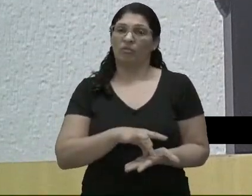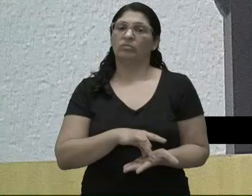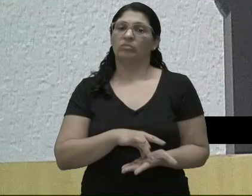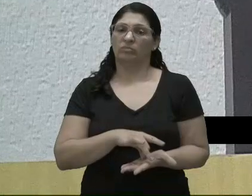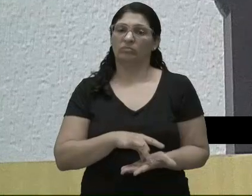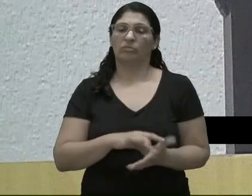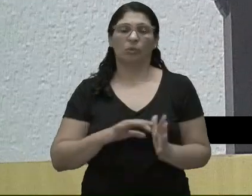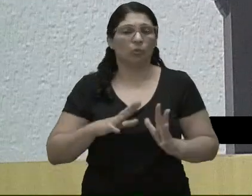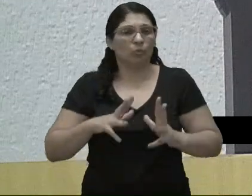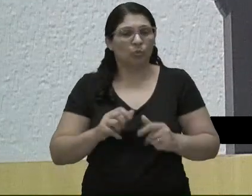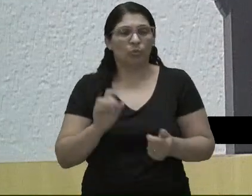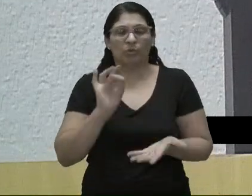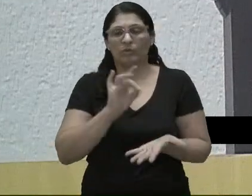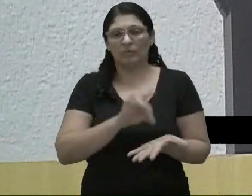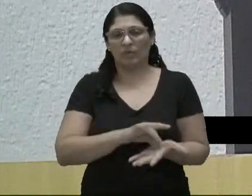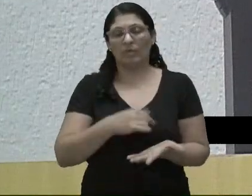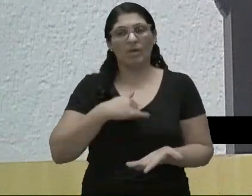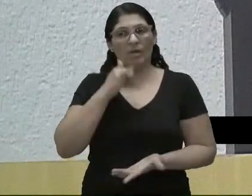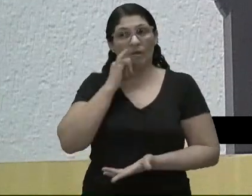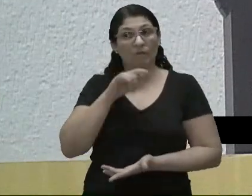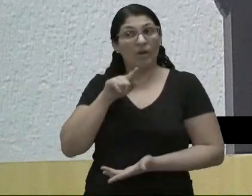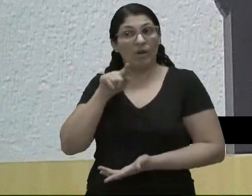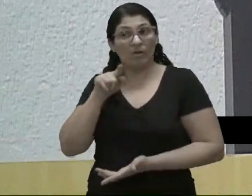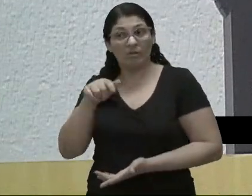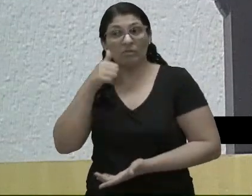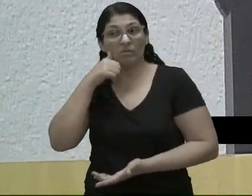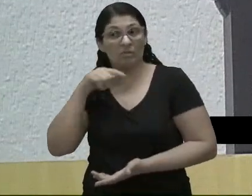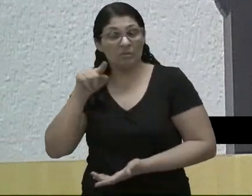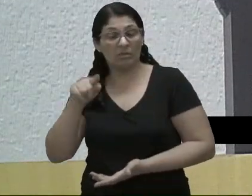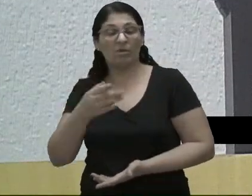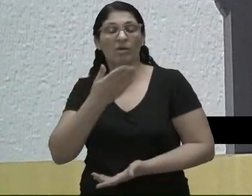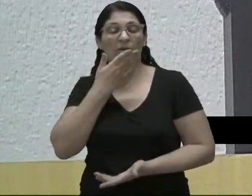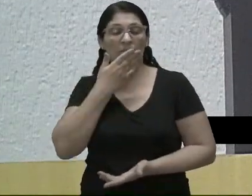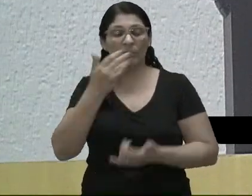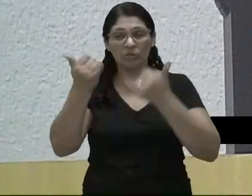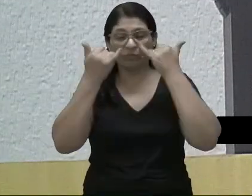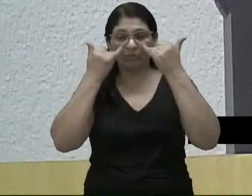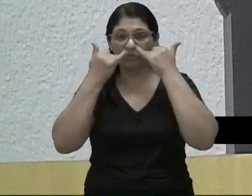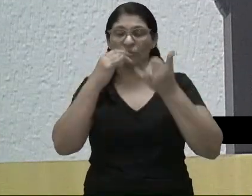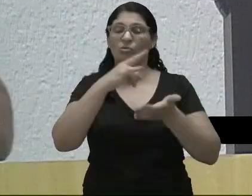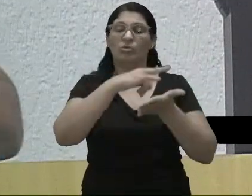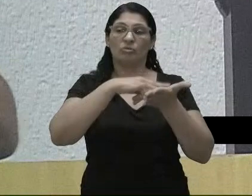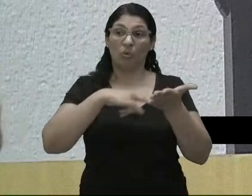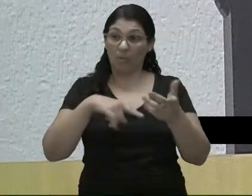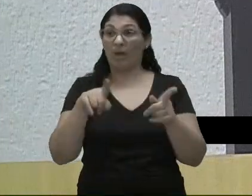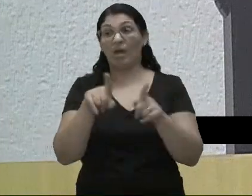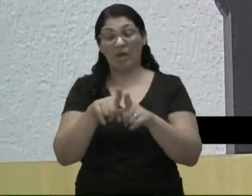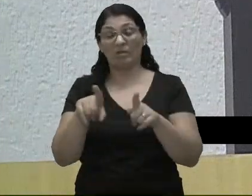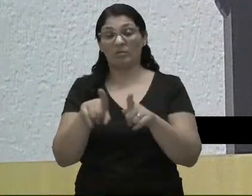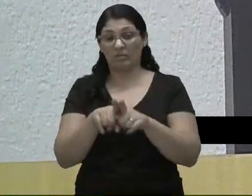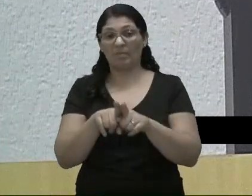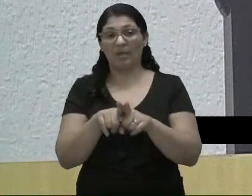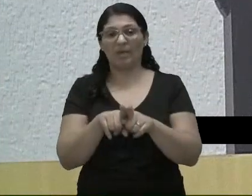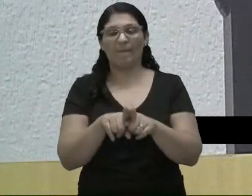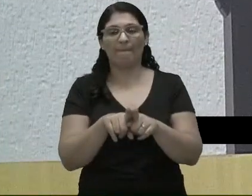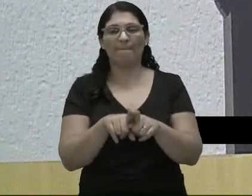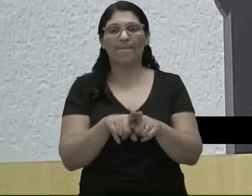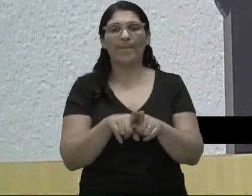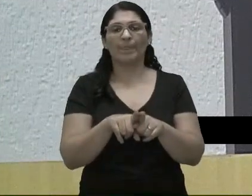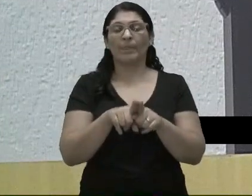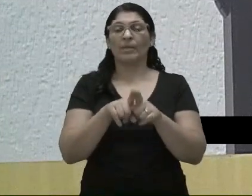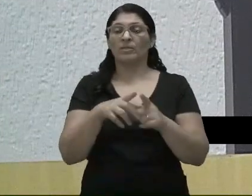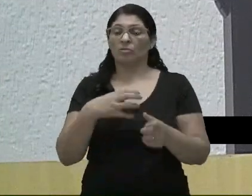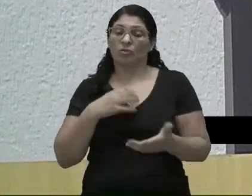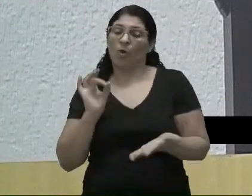Tá? Eu falei com a senhora que pediria, né, informações, esses documentos serão de forma